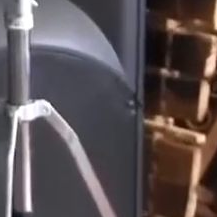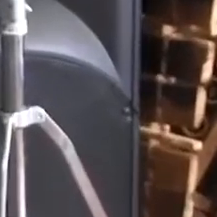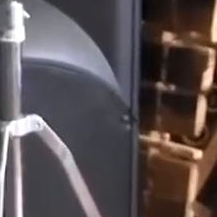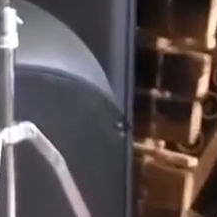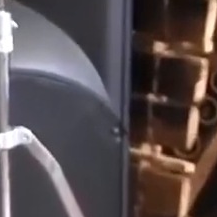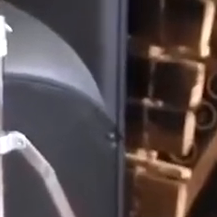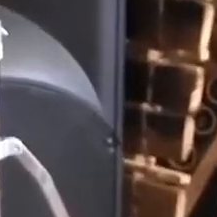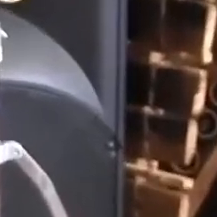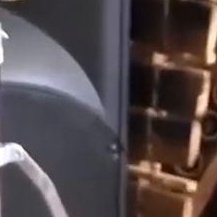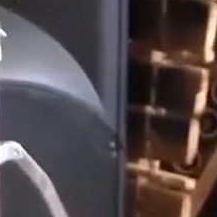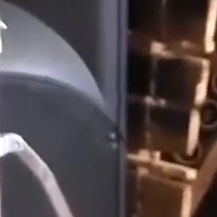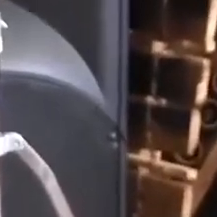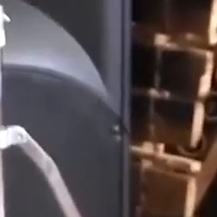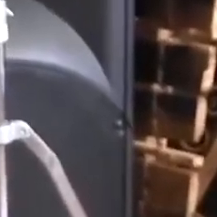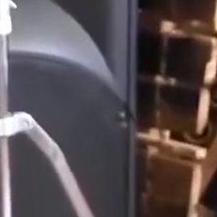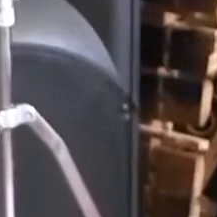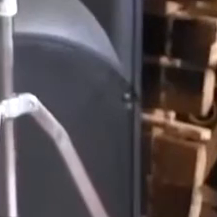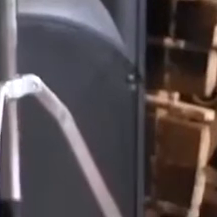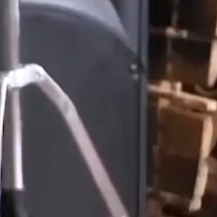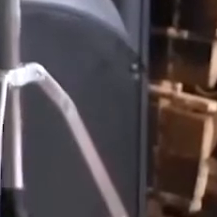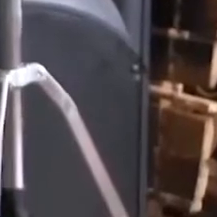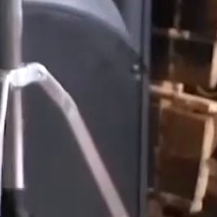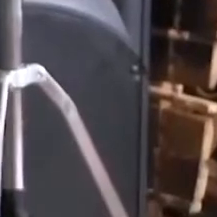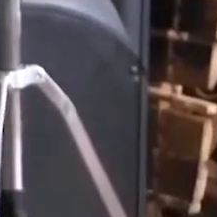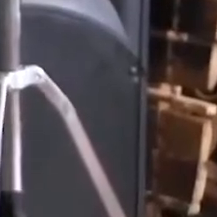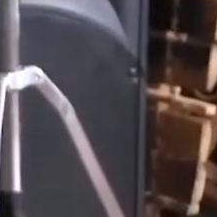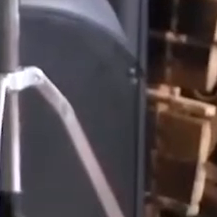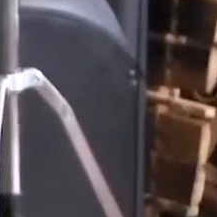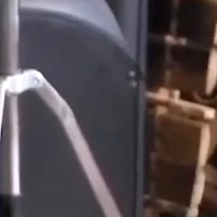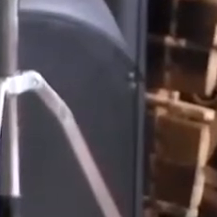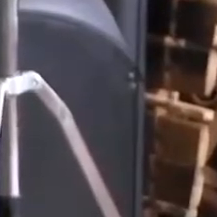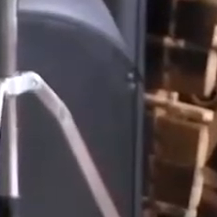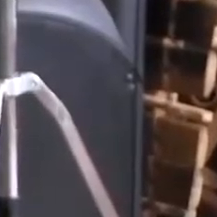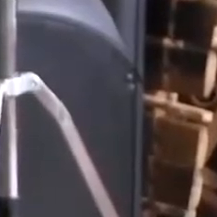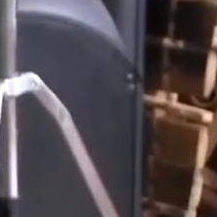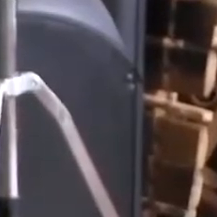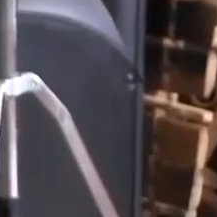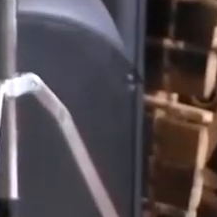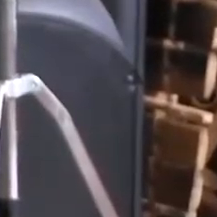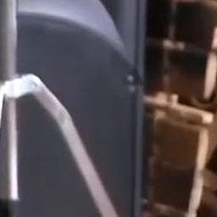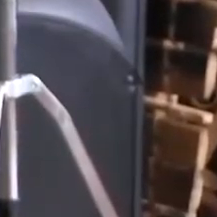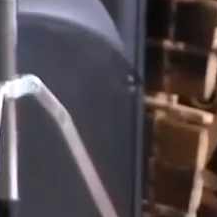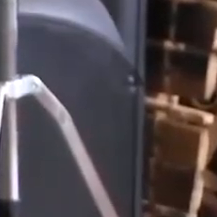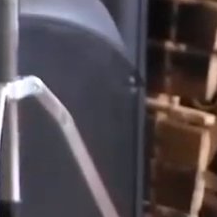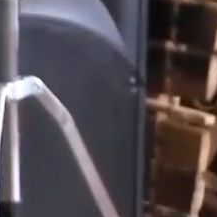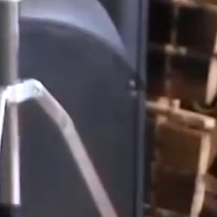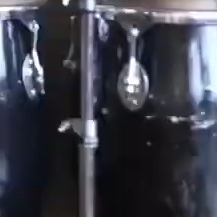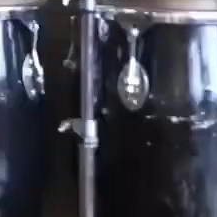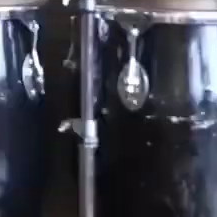Vava nuna vaca ya caia impelo ae.